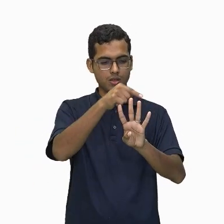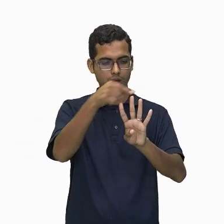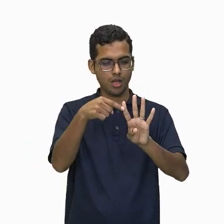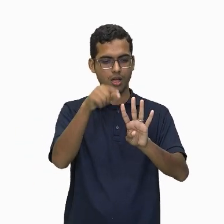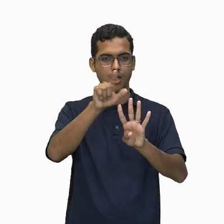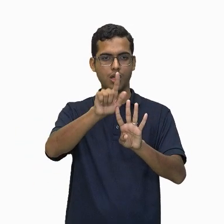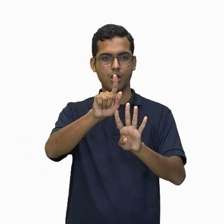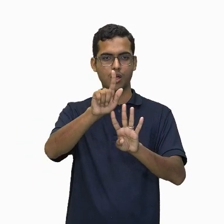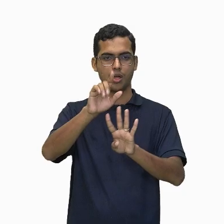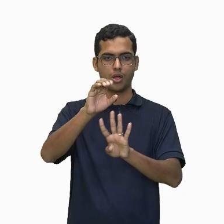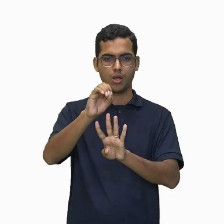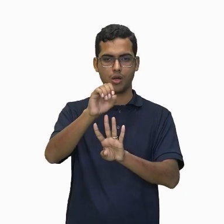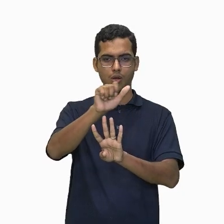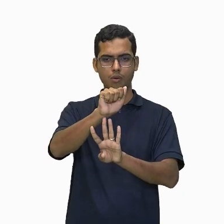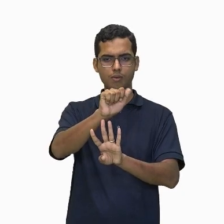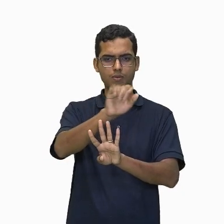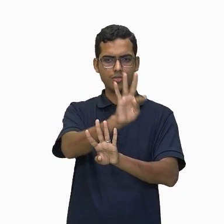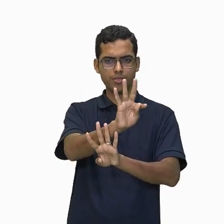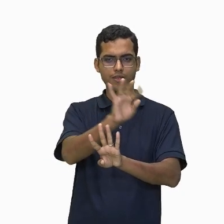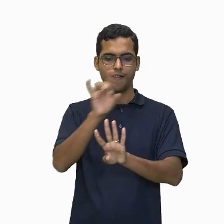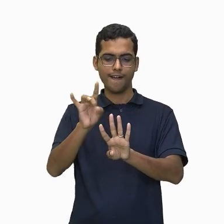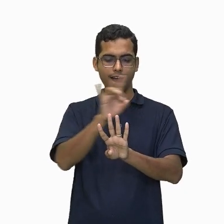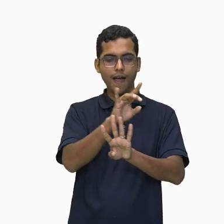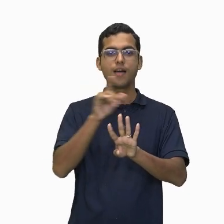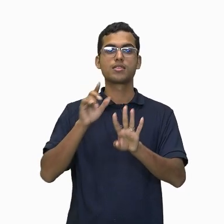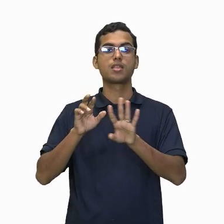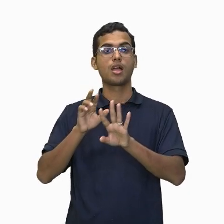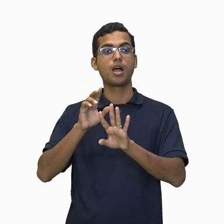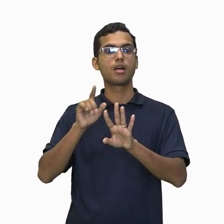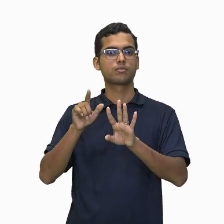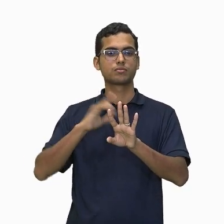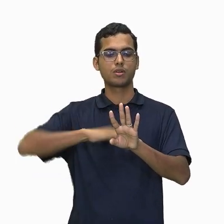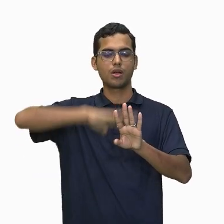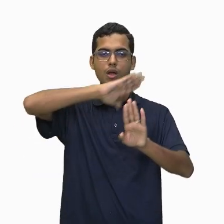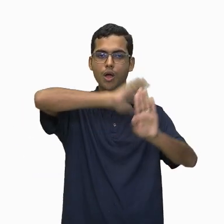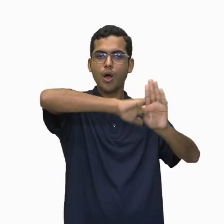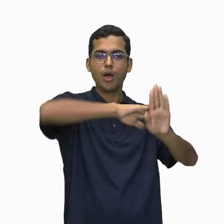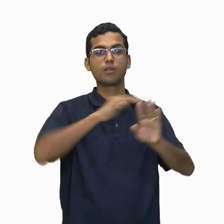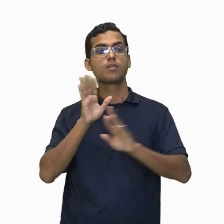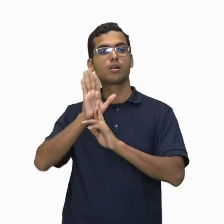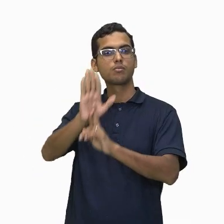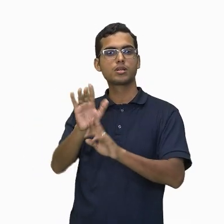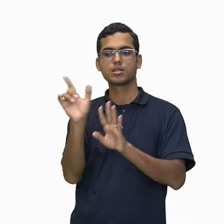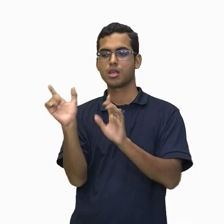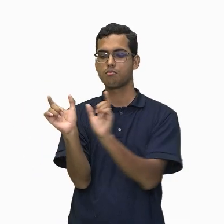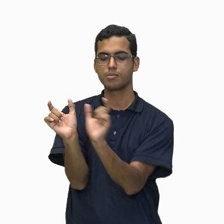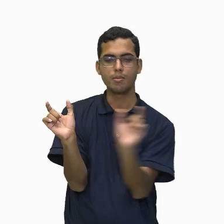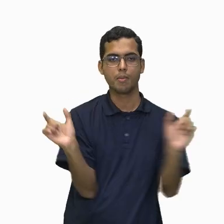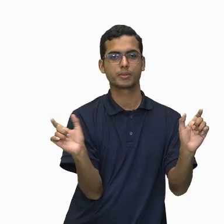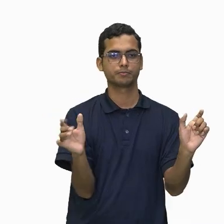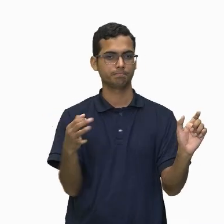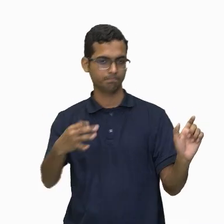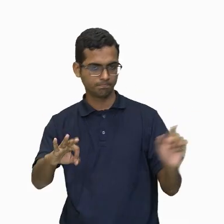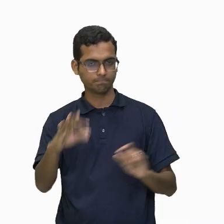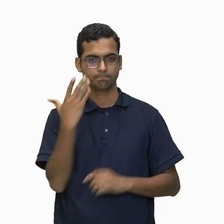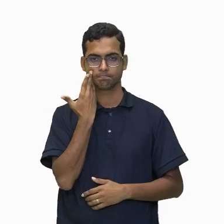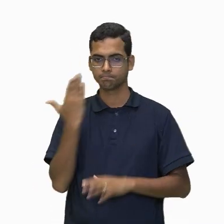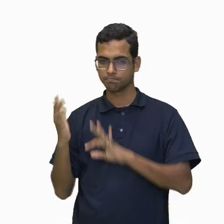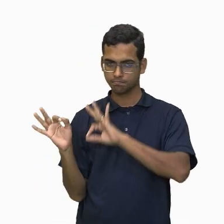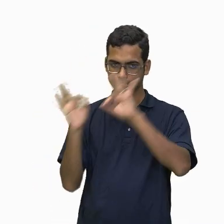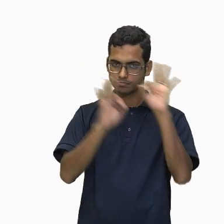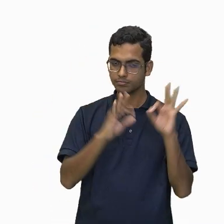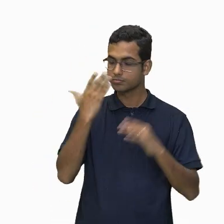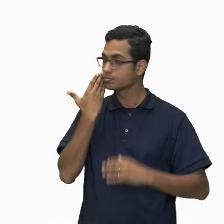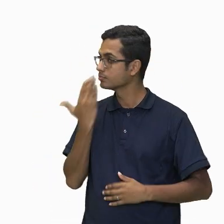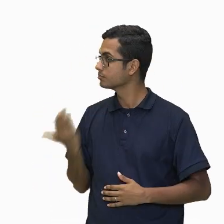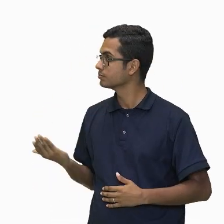palavra. Great of all time. Então, é um tipo de abreviação, né? Greatest of all time. Maior